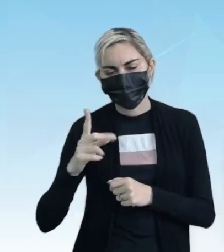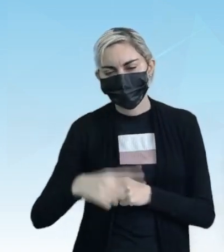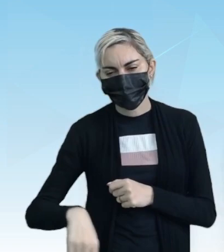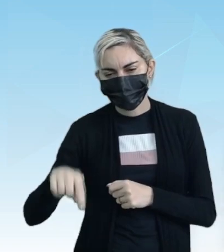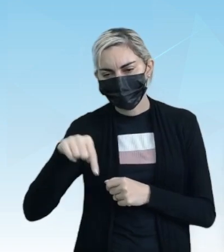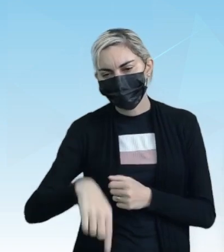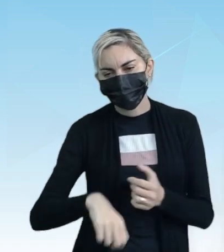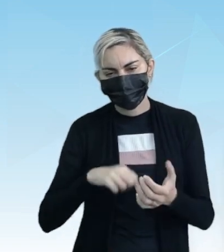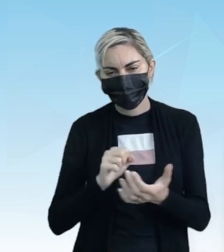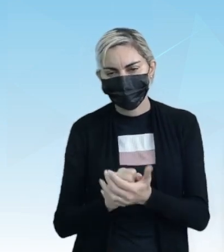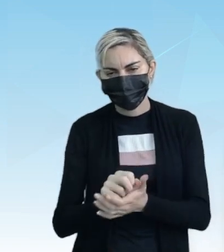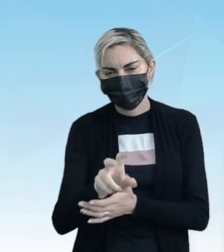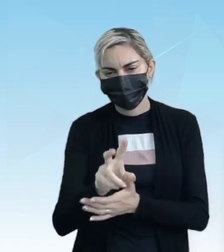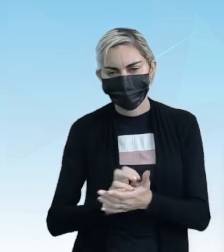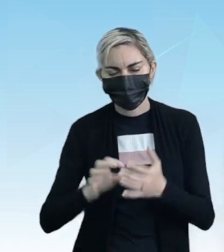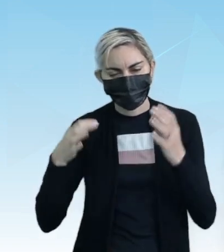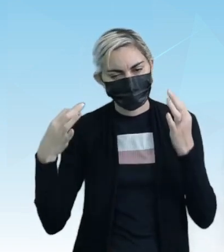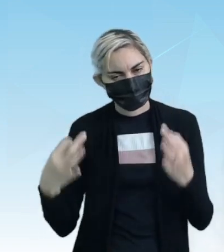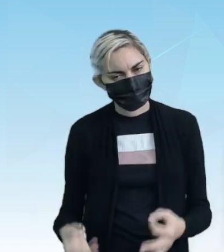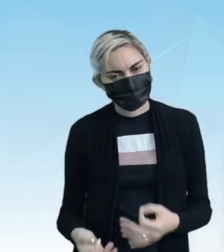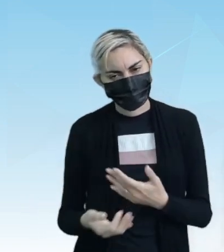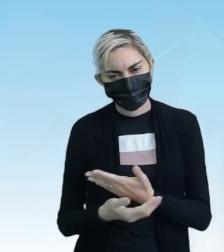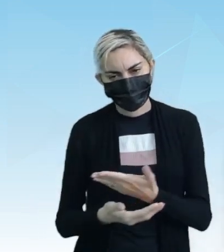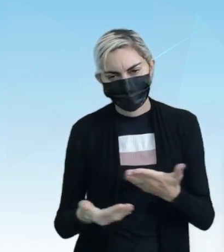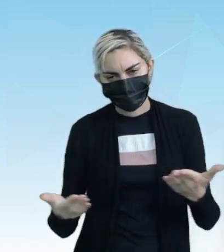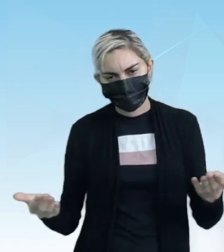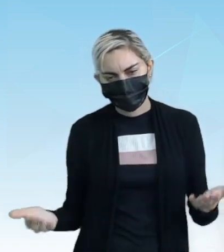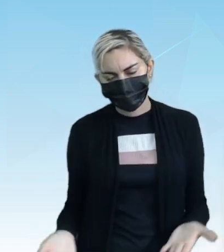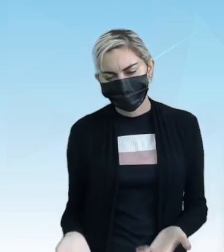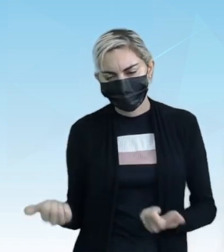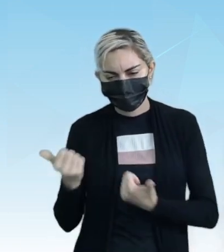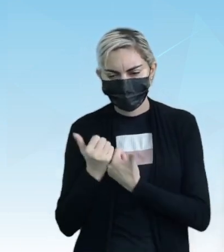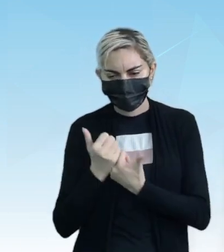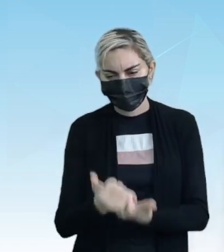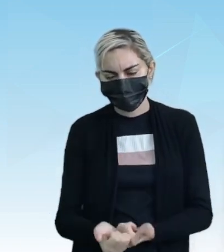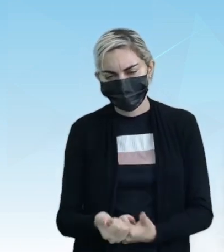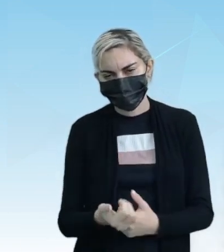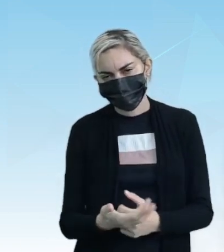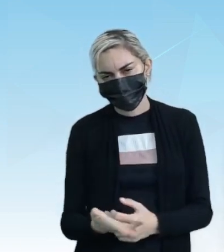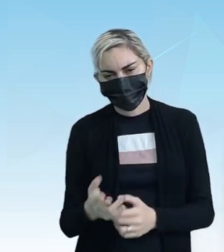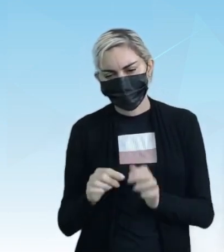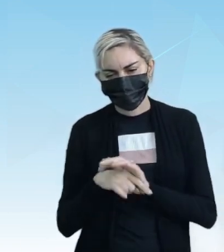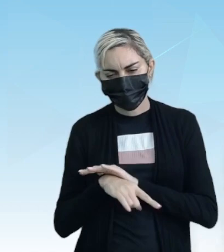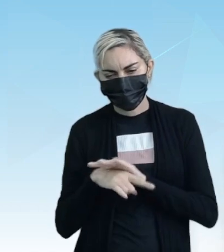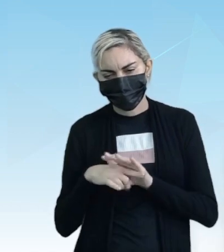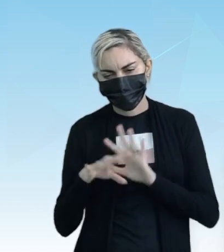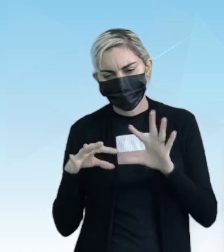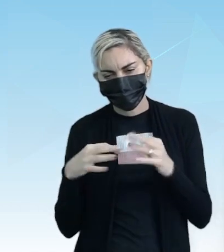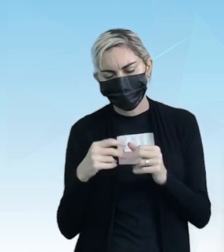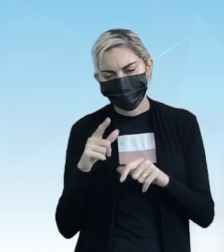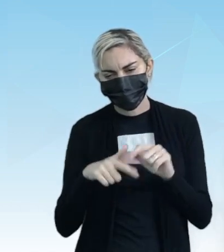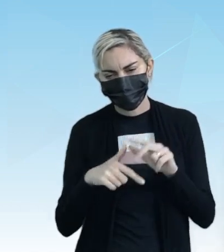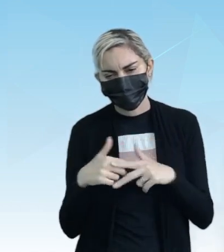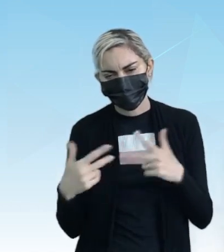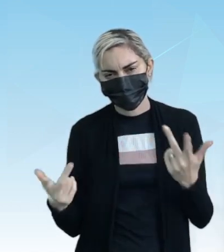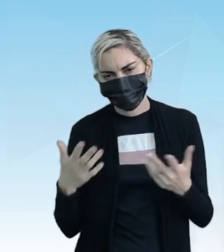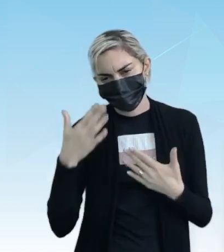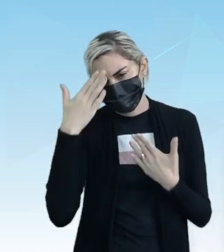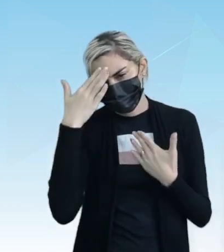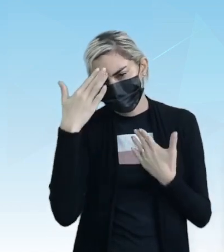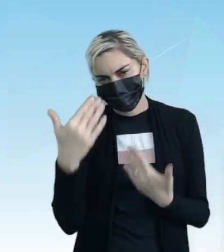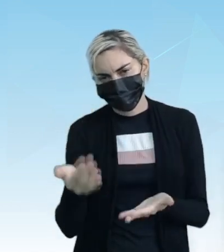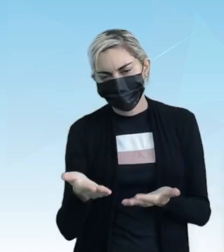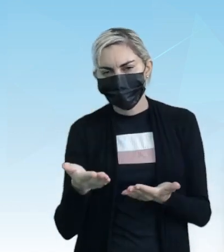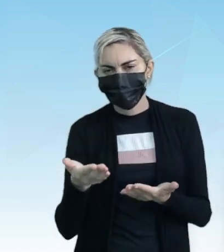aqui no EducaPE justamente para isso, para dar esse suporte a vocês. Pesquisem aqui todo esse material. Agradeço